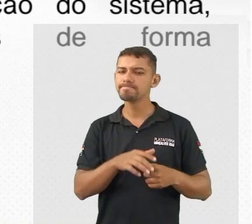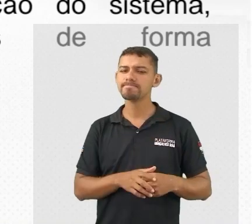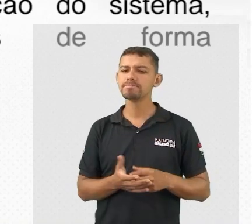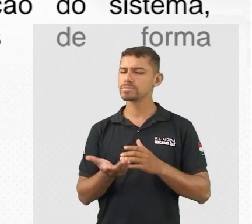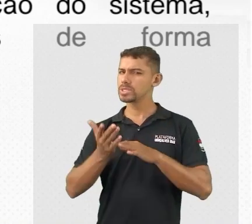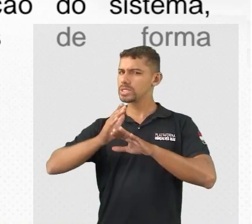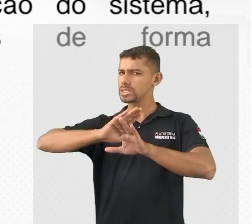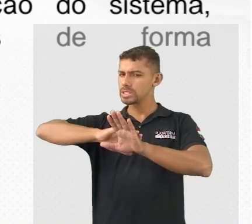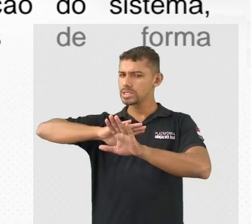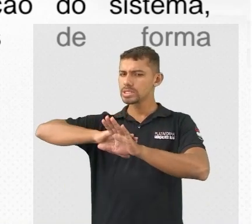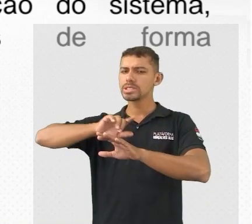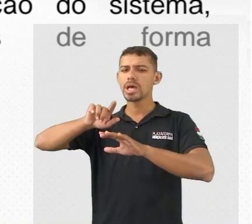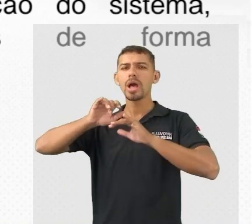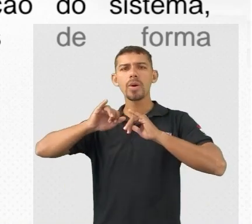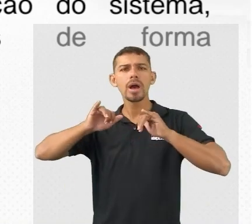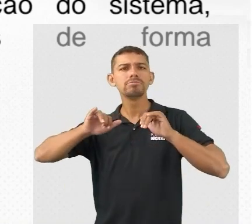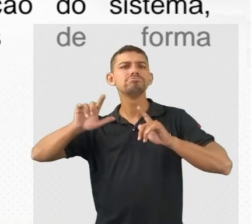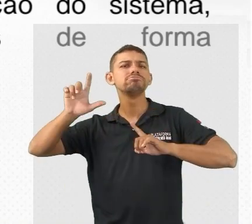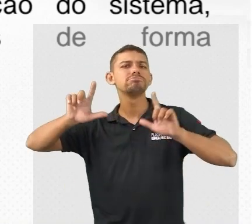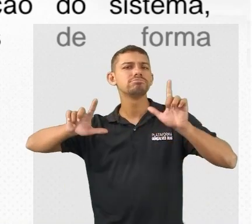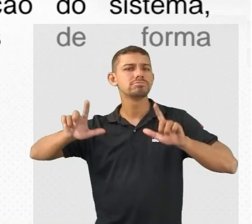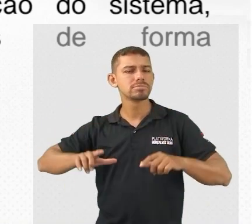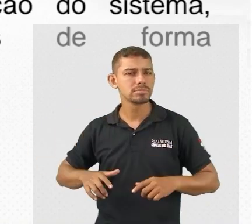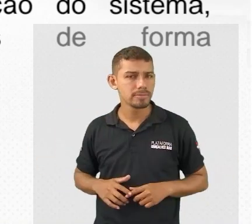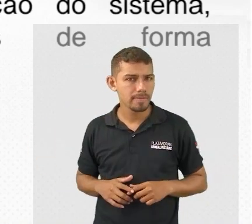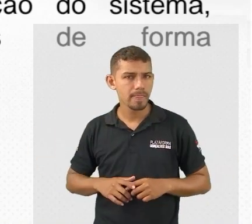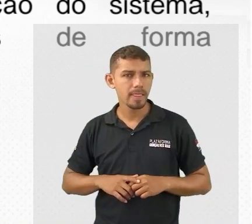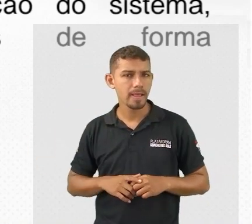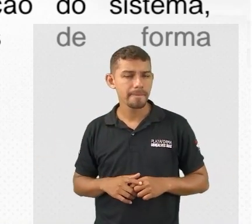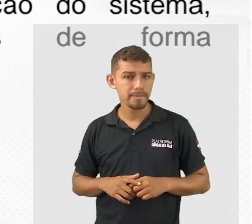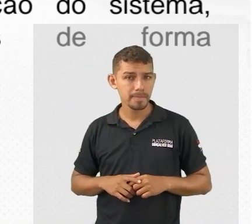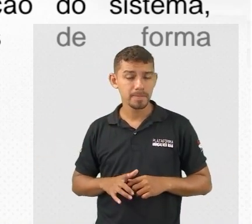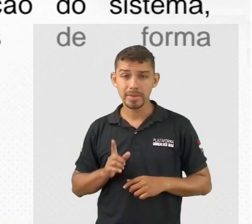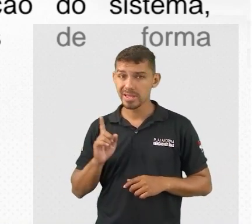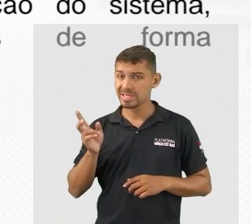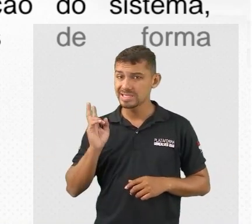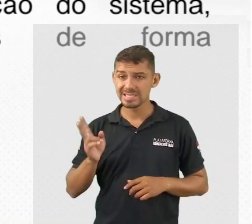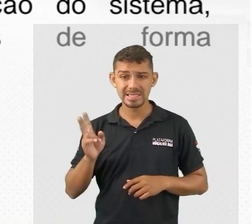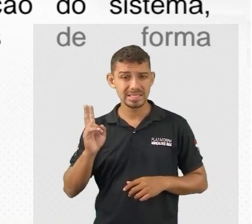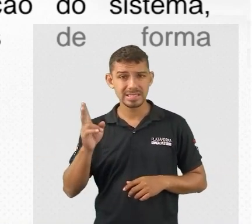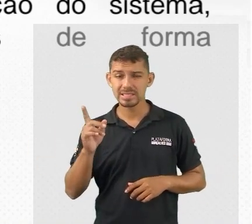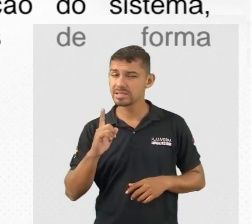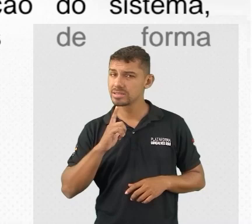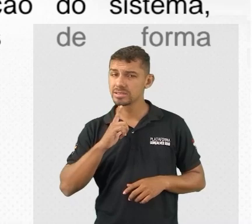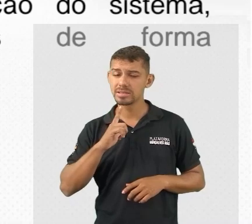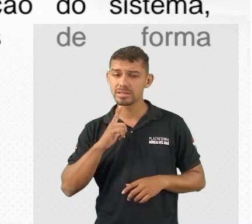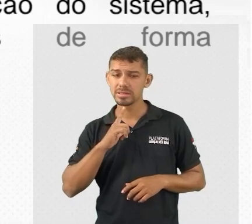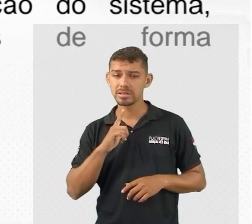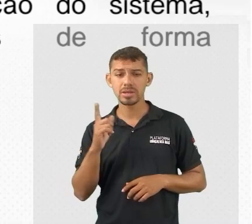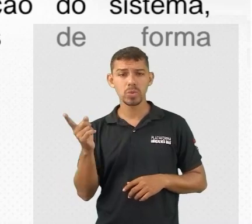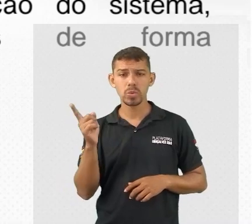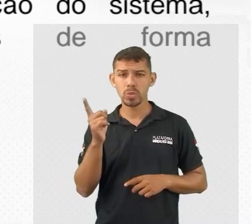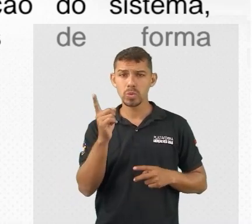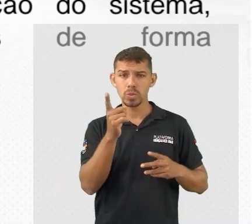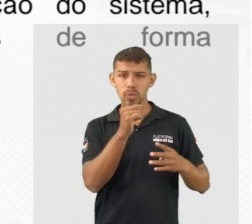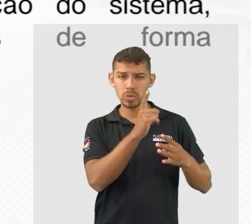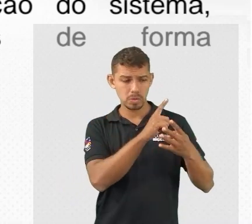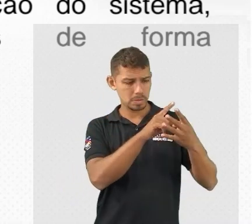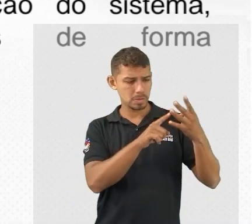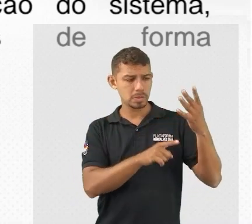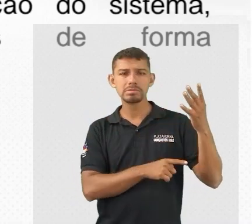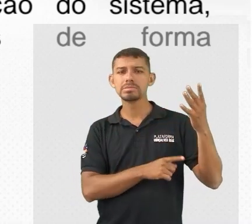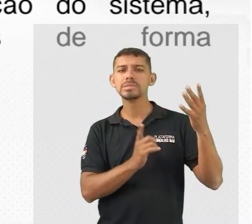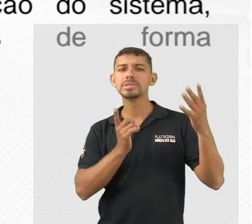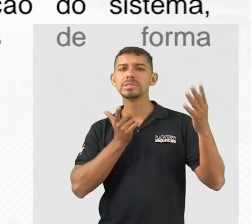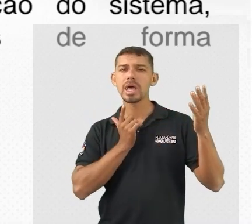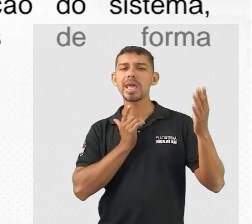estão contidas nos programas de TV. Você vai perceber que o tempo inteiro, em ambos esses mundos,